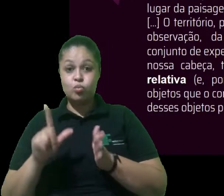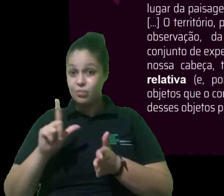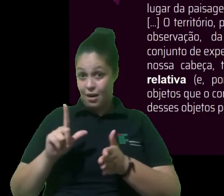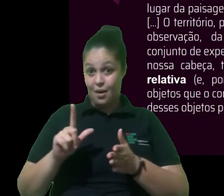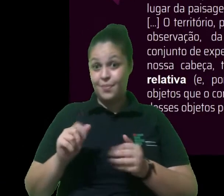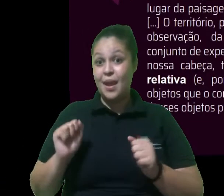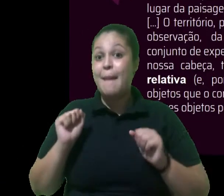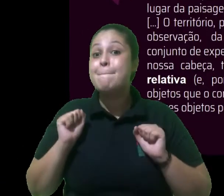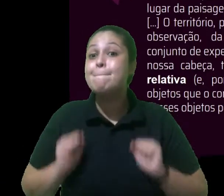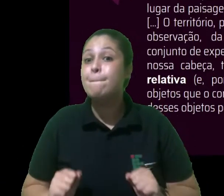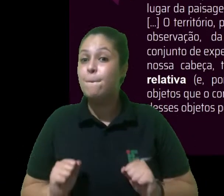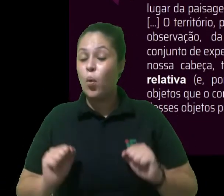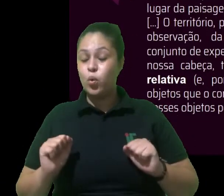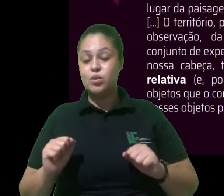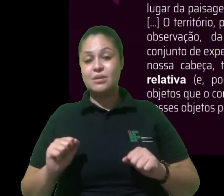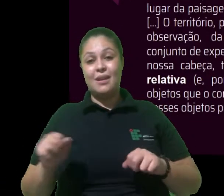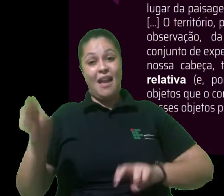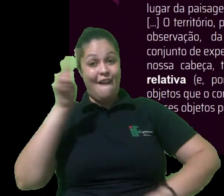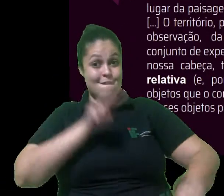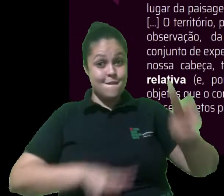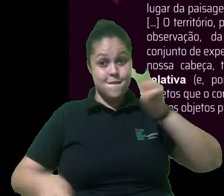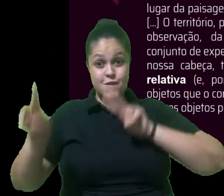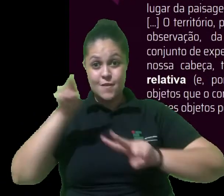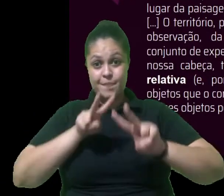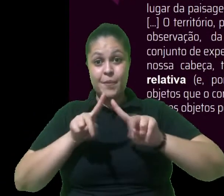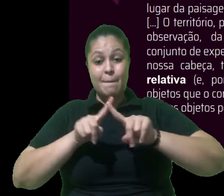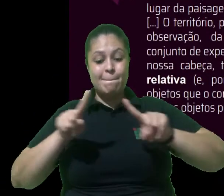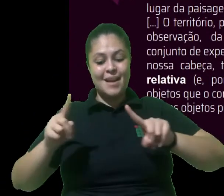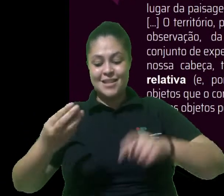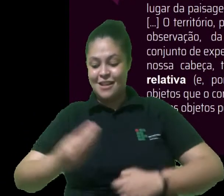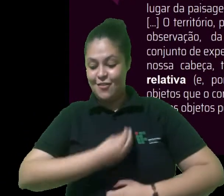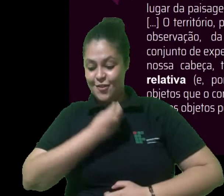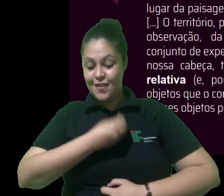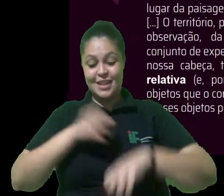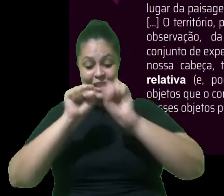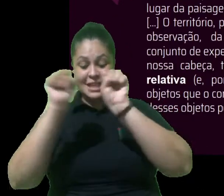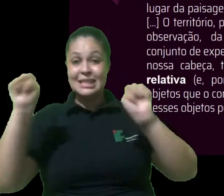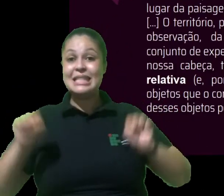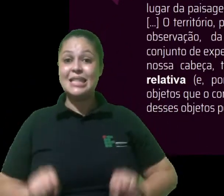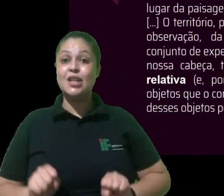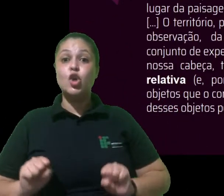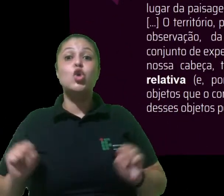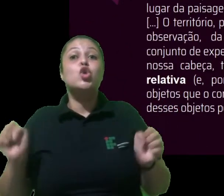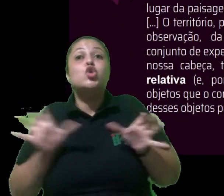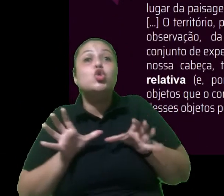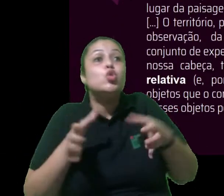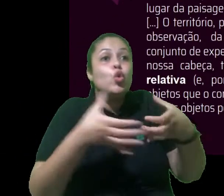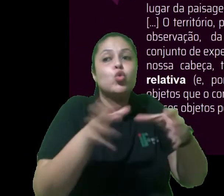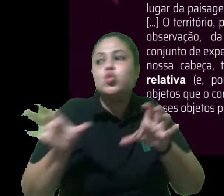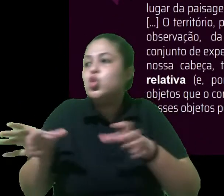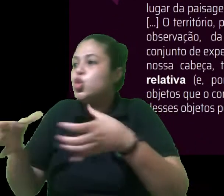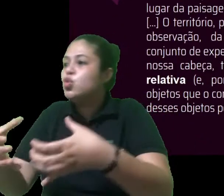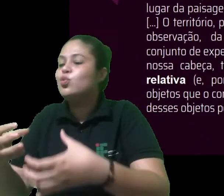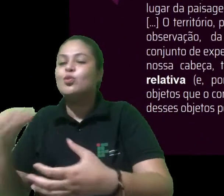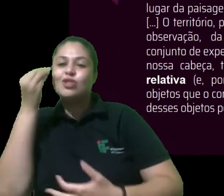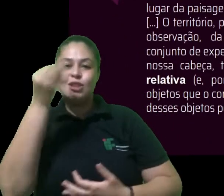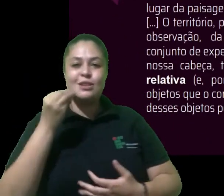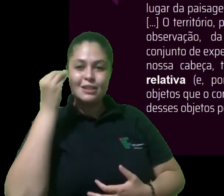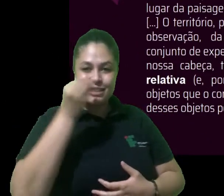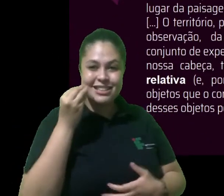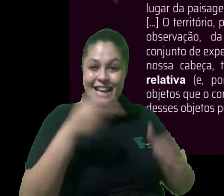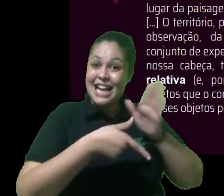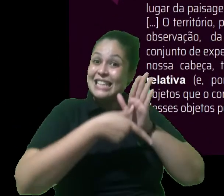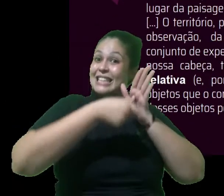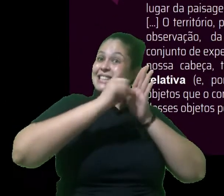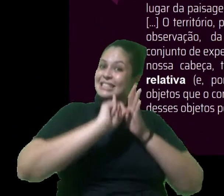pelo contrário, só pode ser o resultado da observação, da vivência, da sistematização de um conjunto de